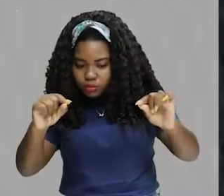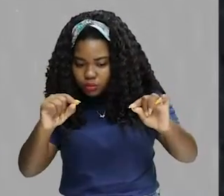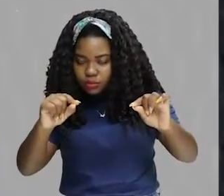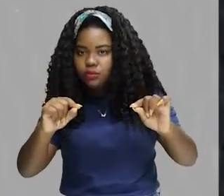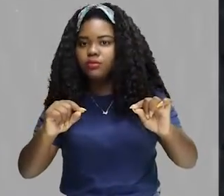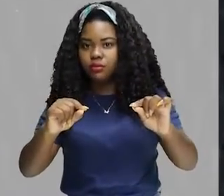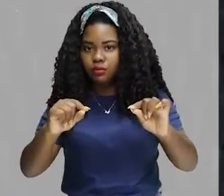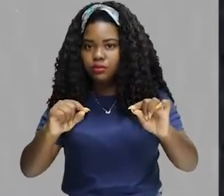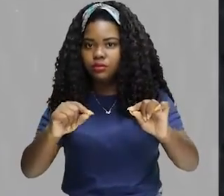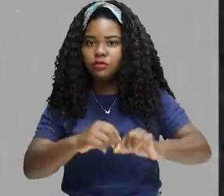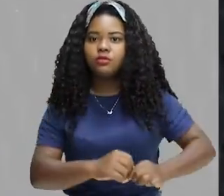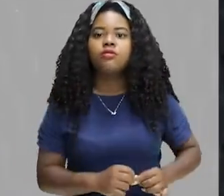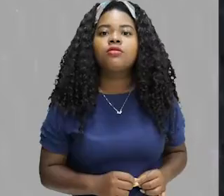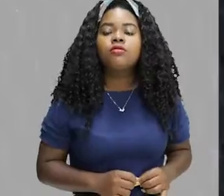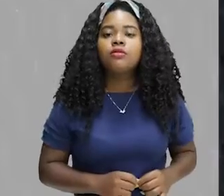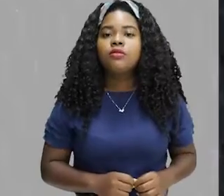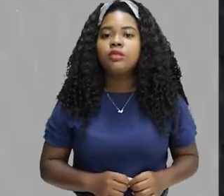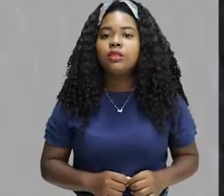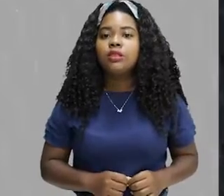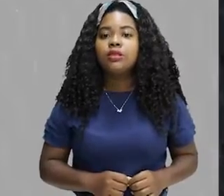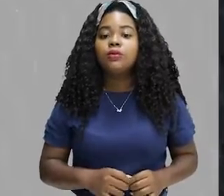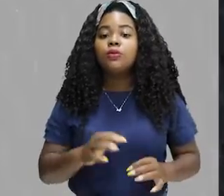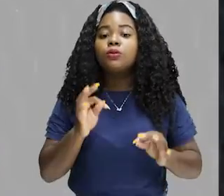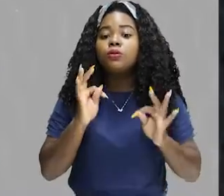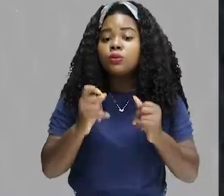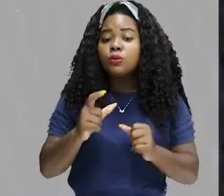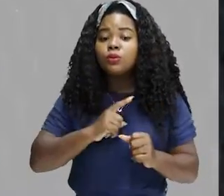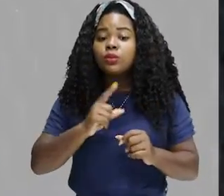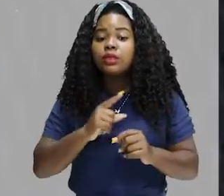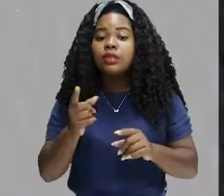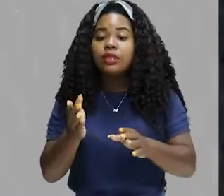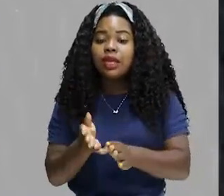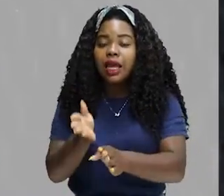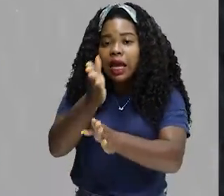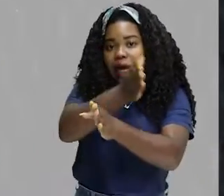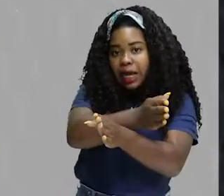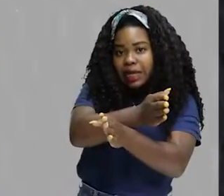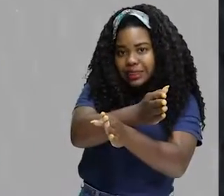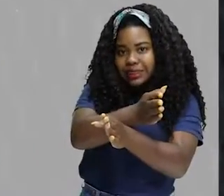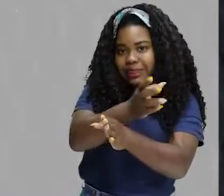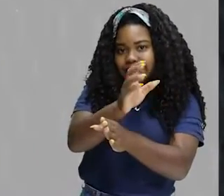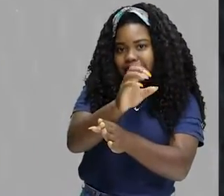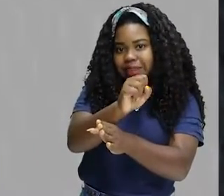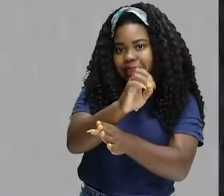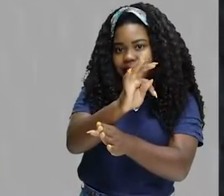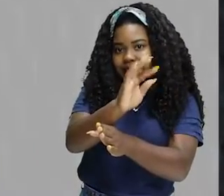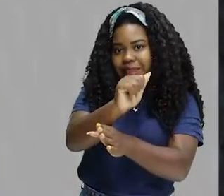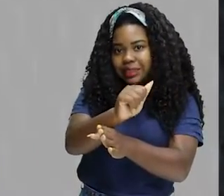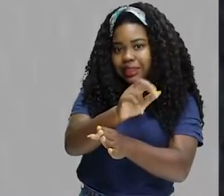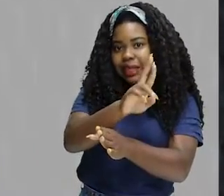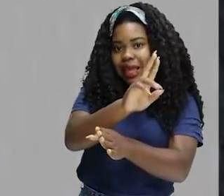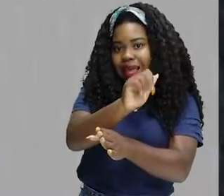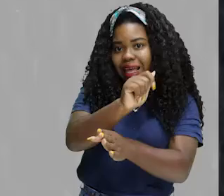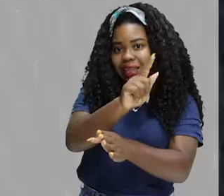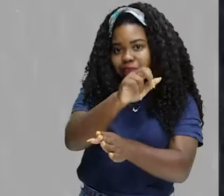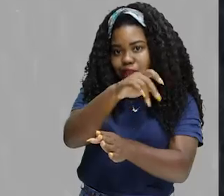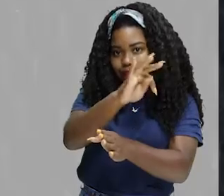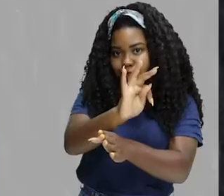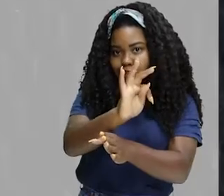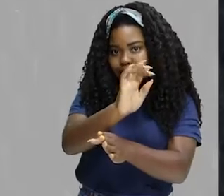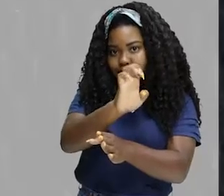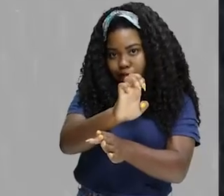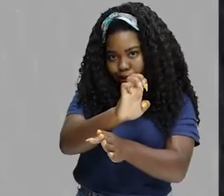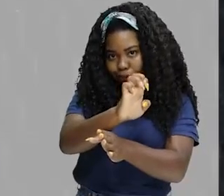turma, tudo que estiver antes da seta vão ser os reagentes. Eu posso ter um,